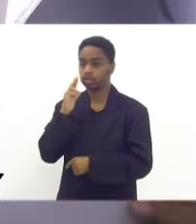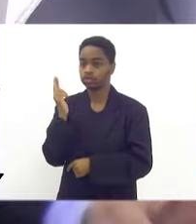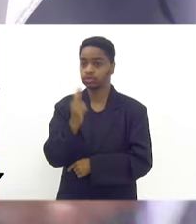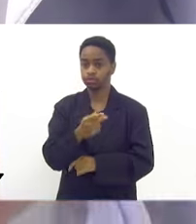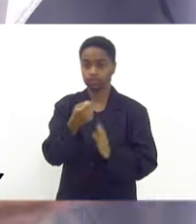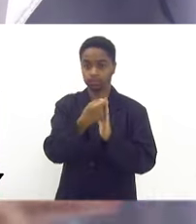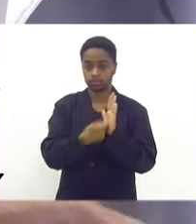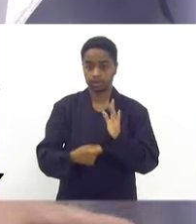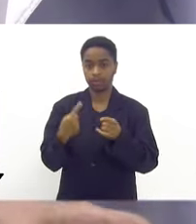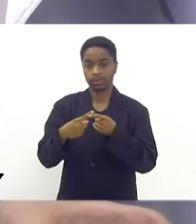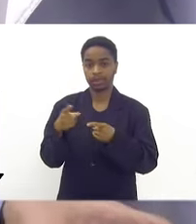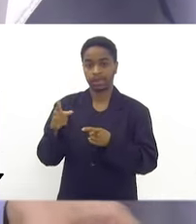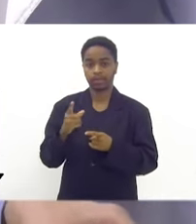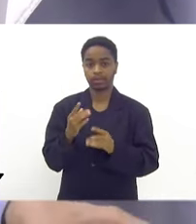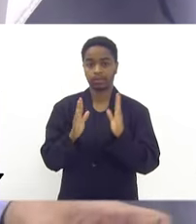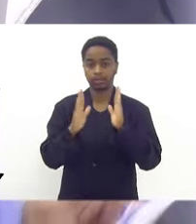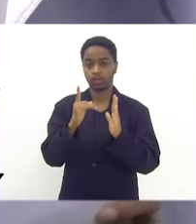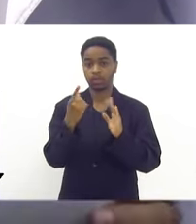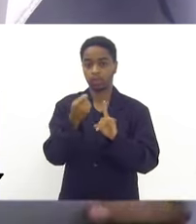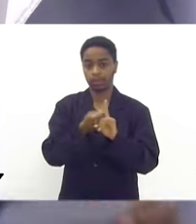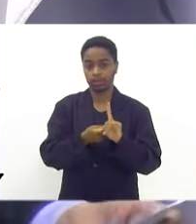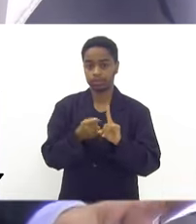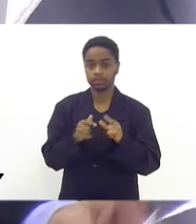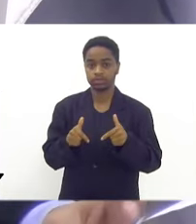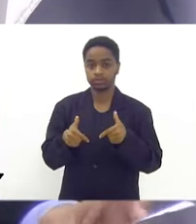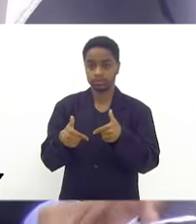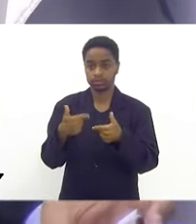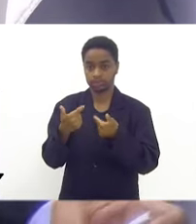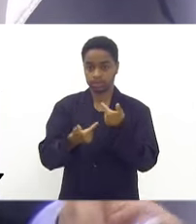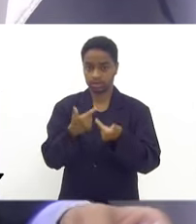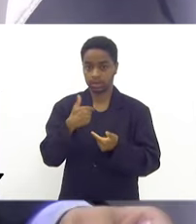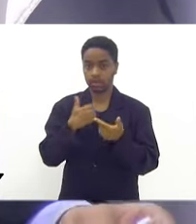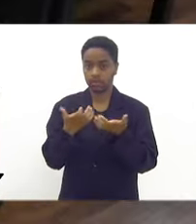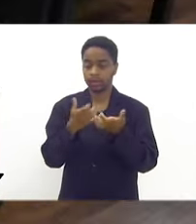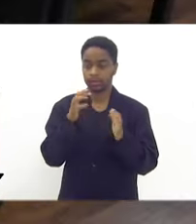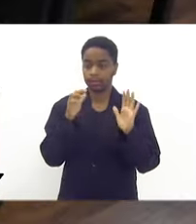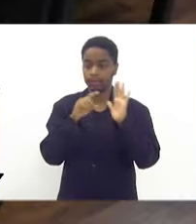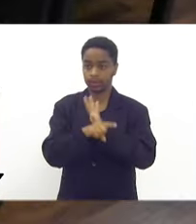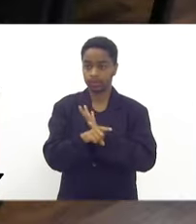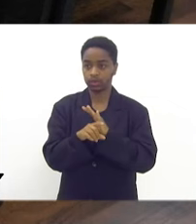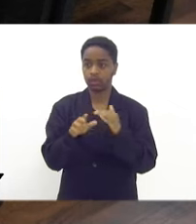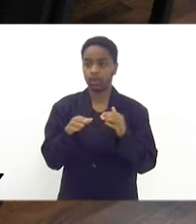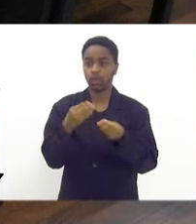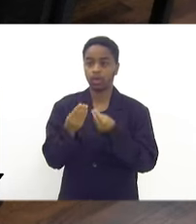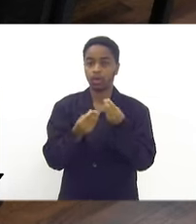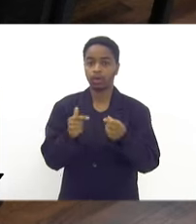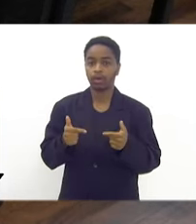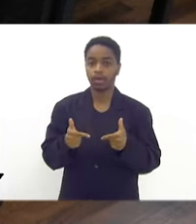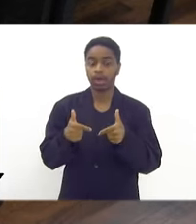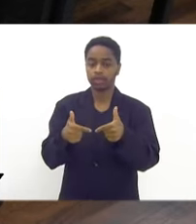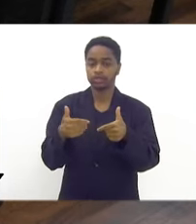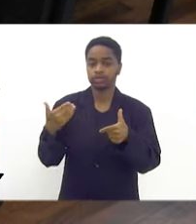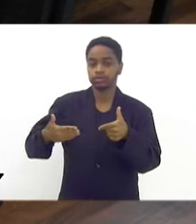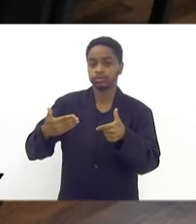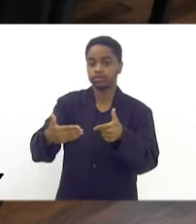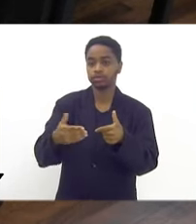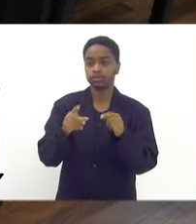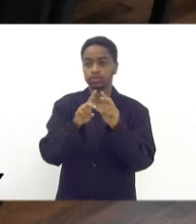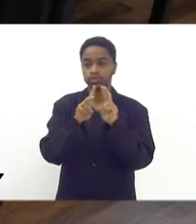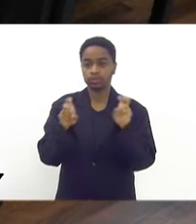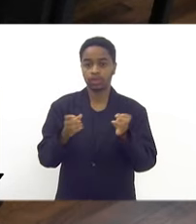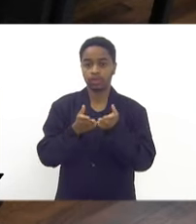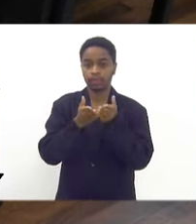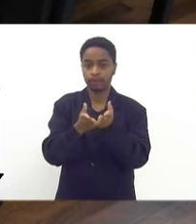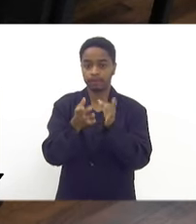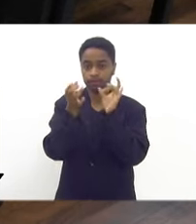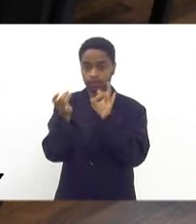que ele está aí há um mês à frente do irmão estado eu só queria perguntar ao roco qual vai ser as providências daqui para frente em relação a questão dos navios